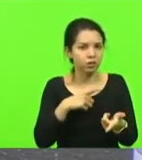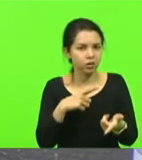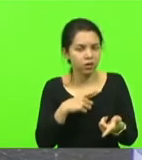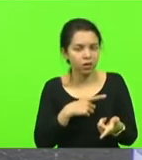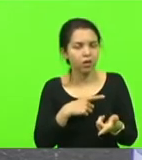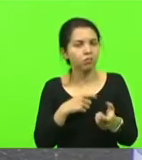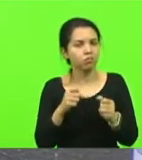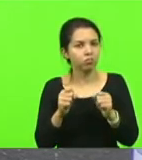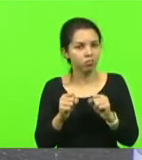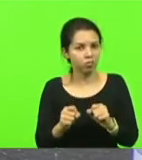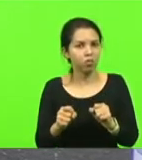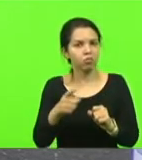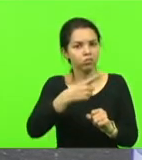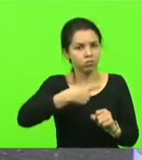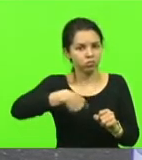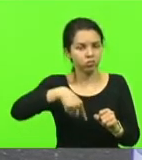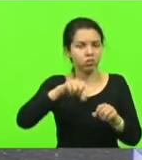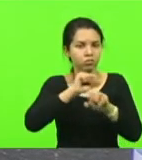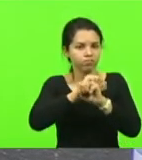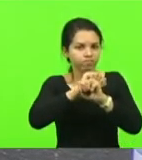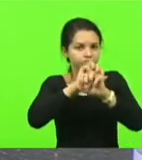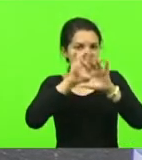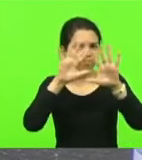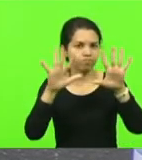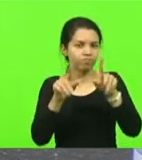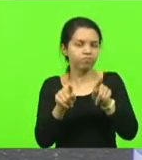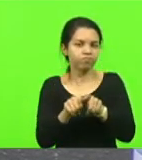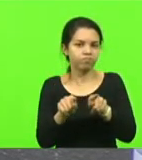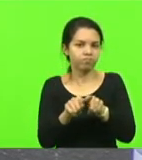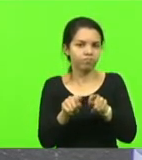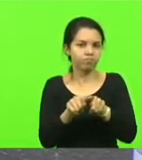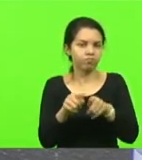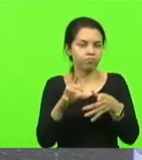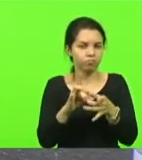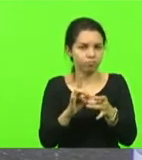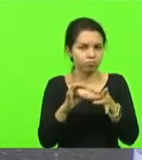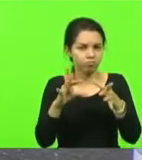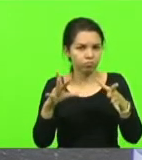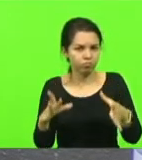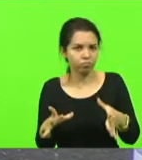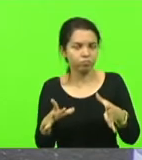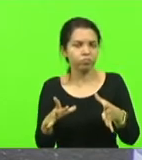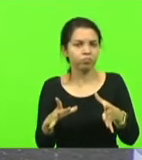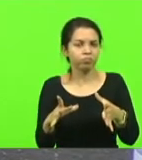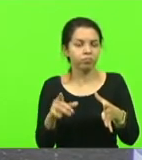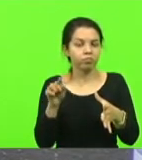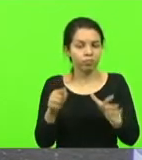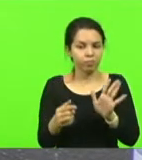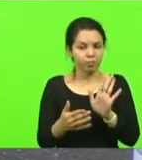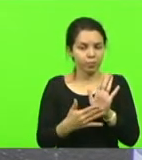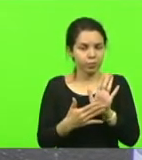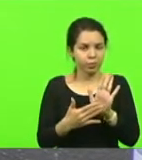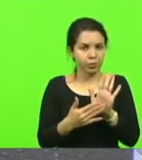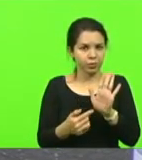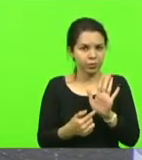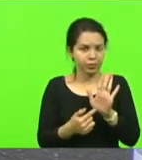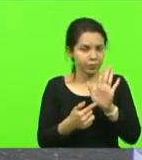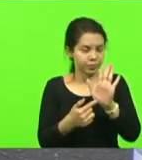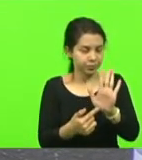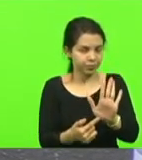e democrática, fazer com que a proposta que será apresentada